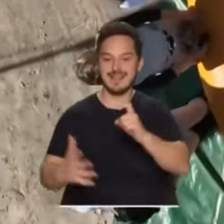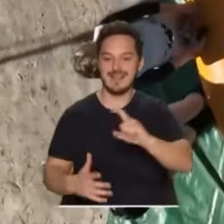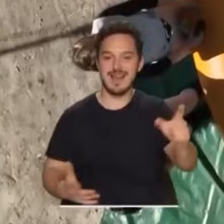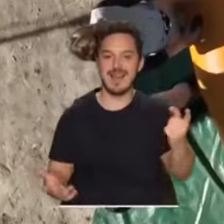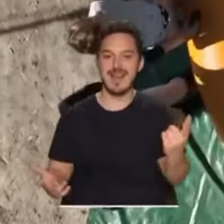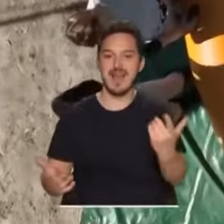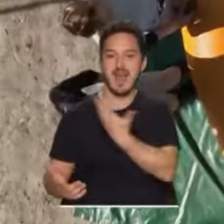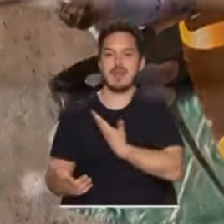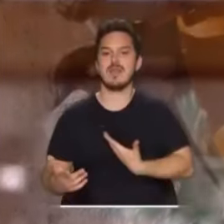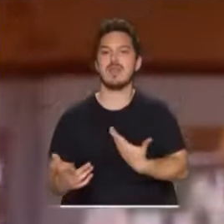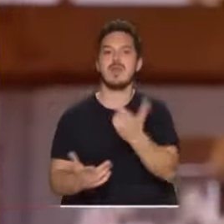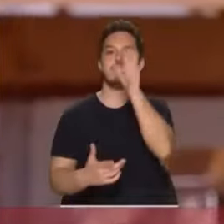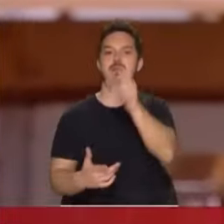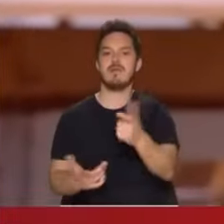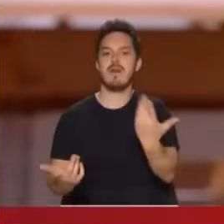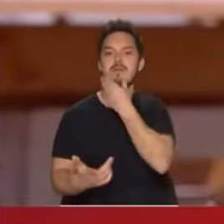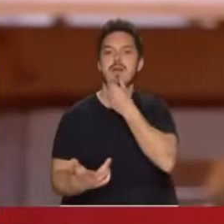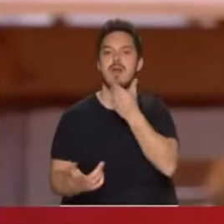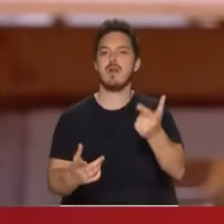guarda que